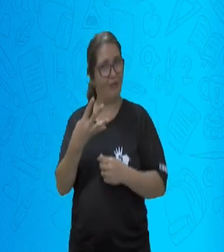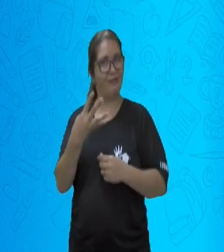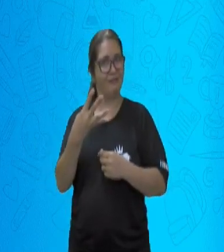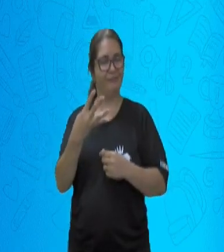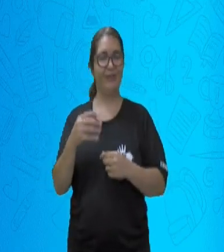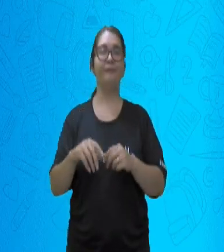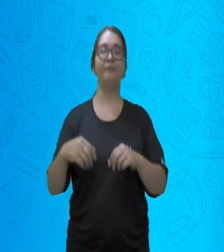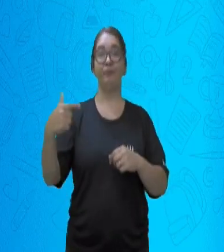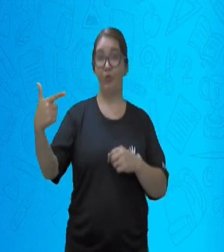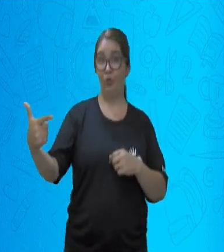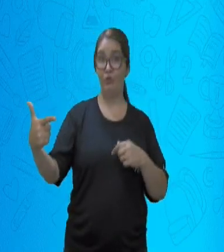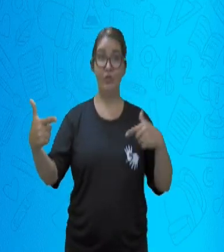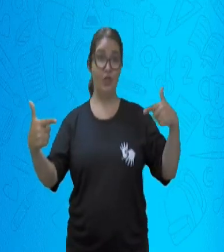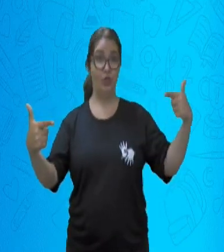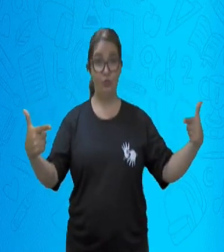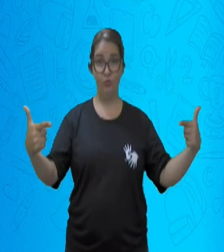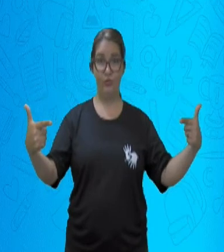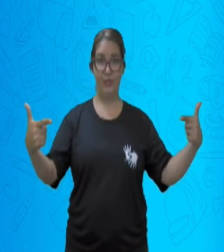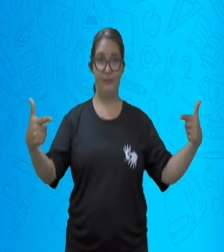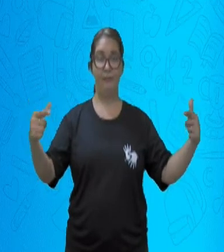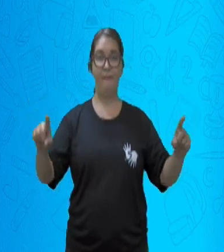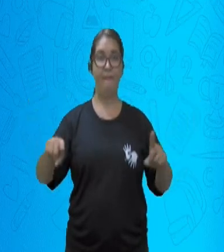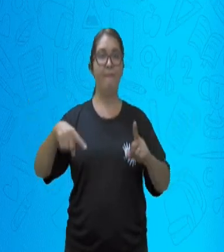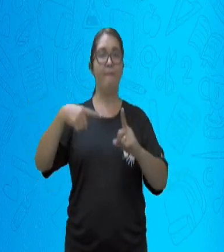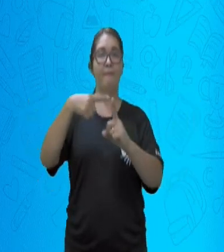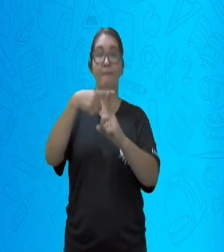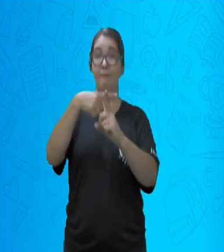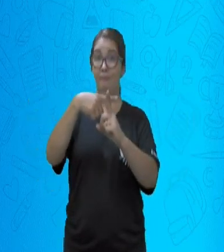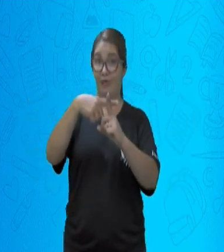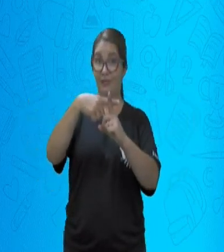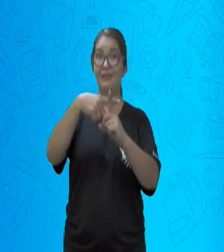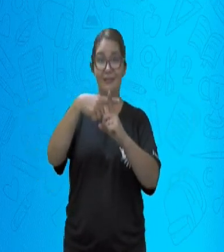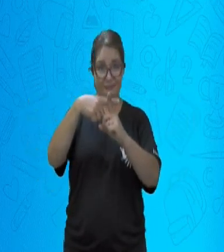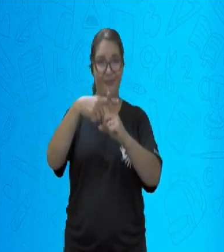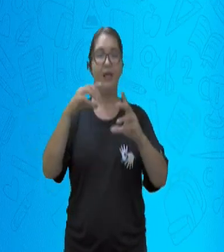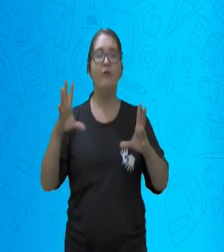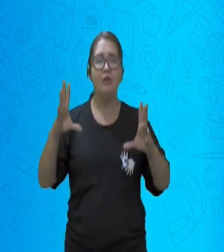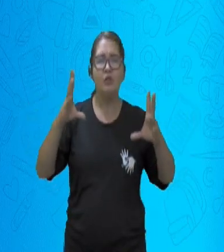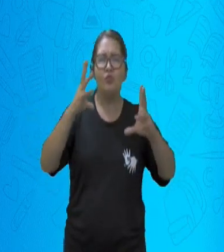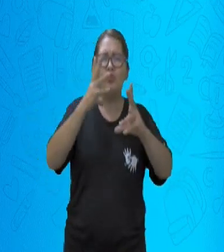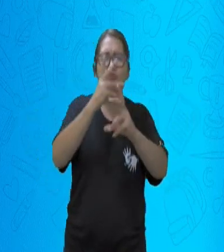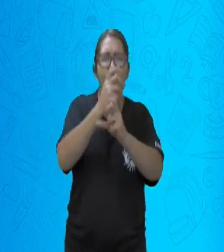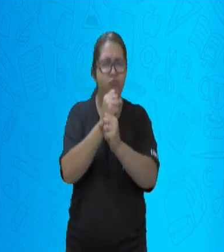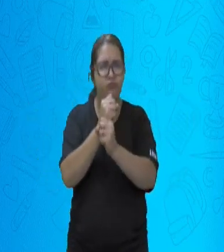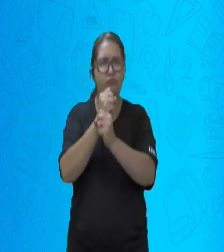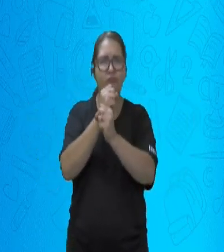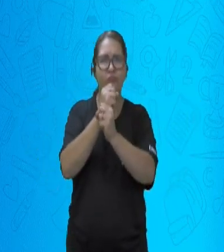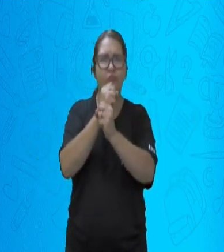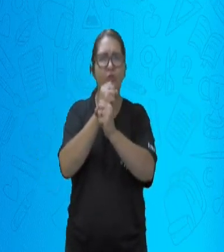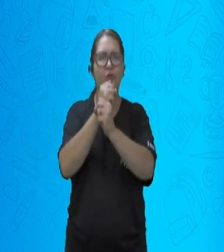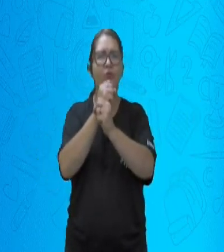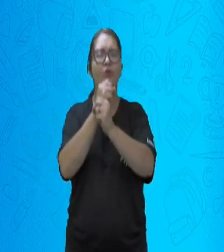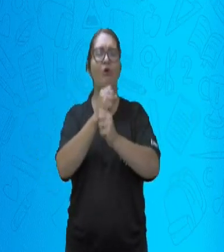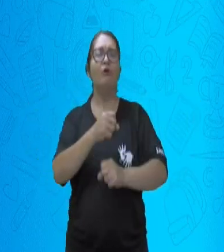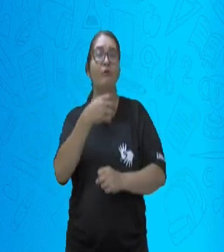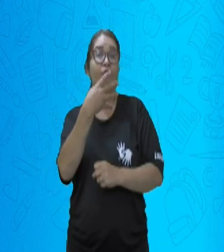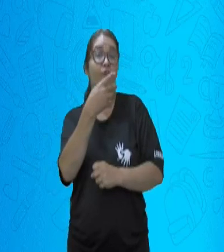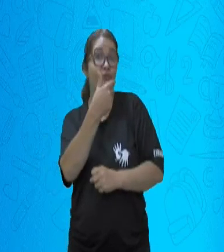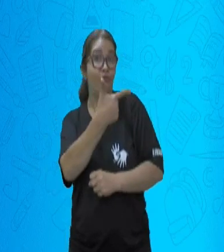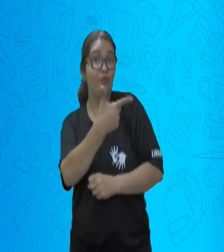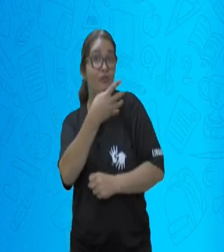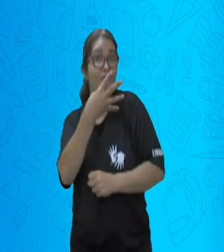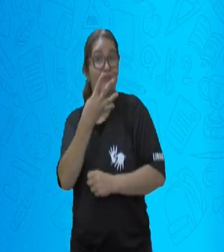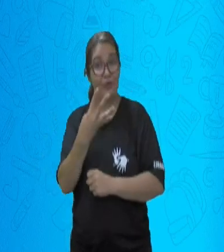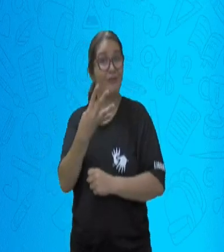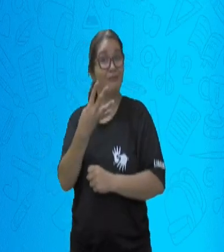sinal, mais 12. Portanto, eu tenho 24. Professora, como a gente chegou nesse resultado?